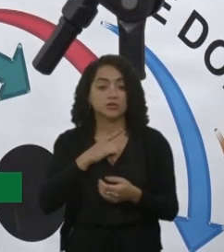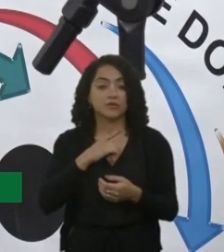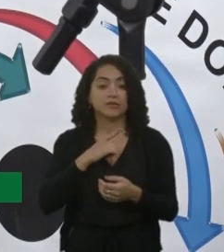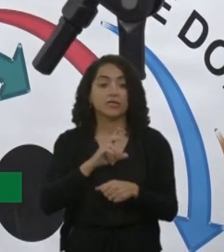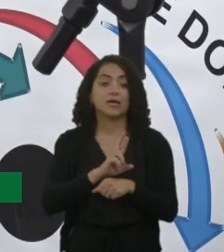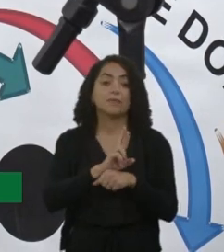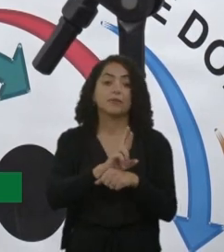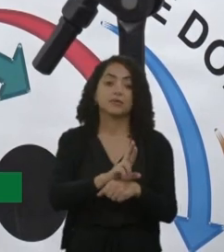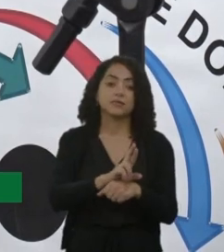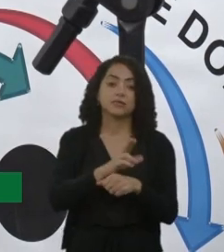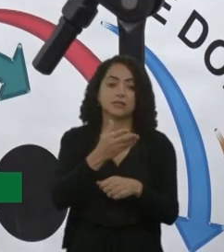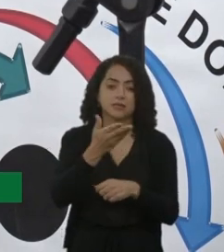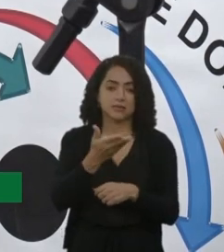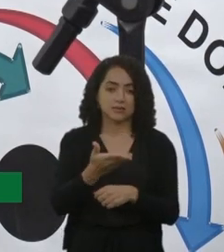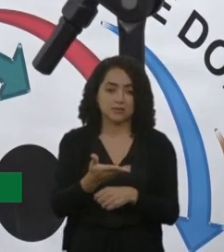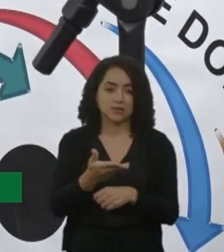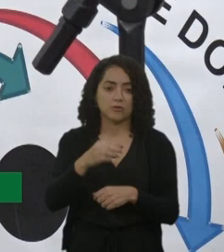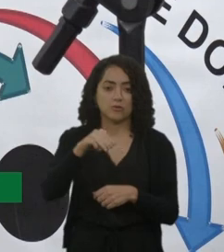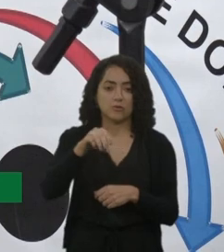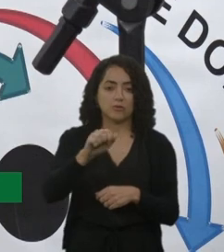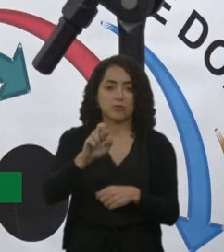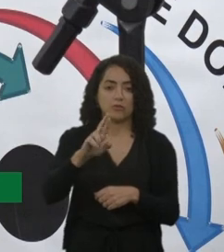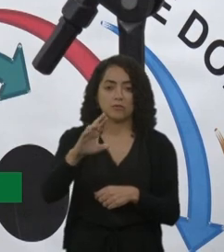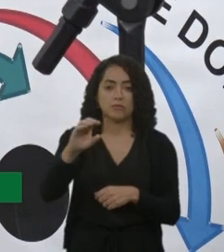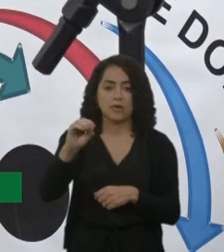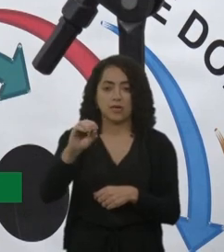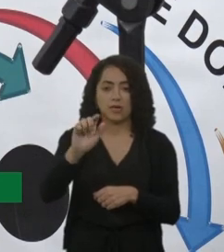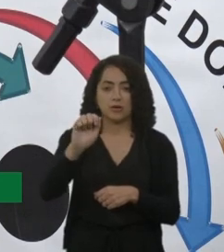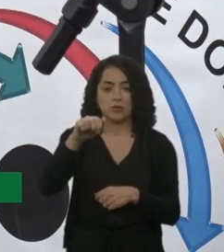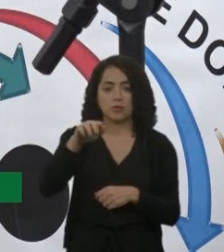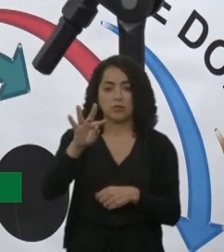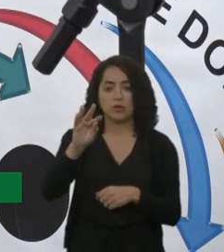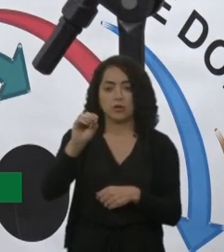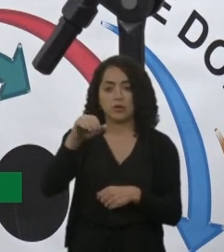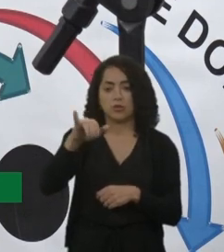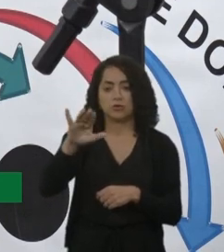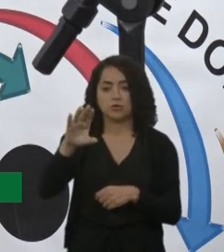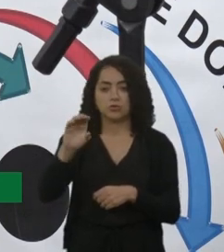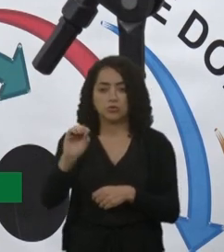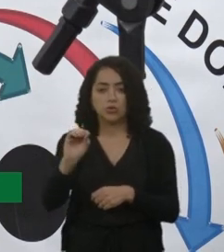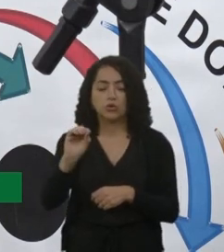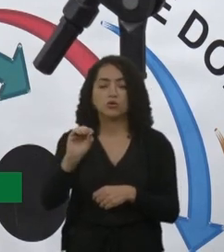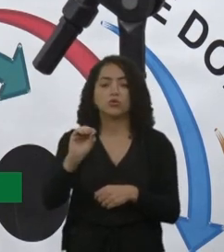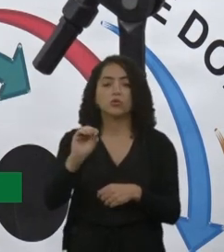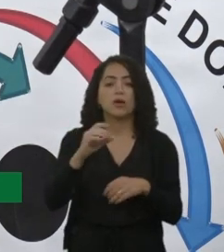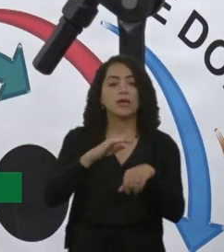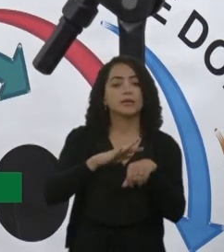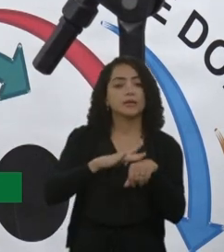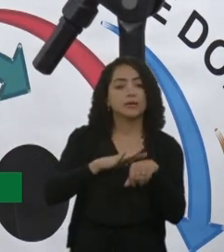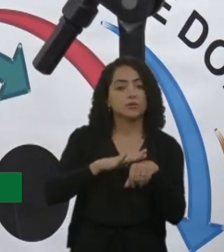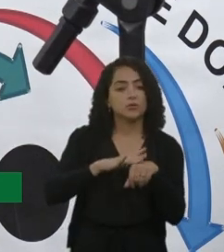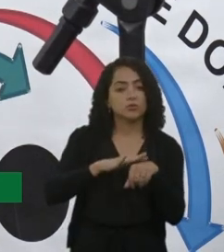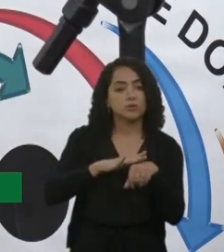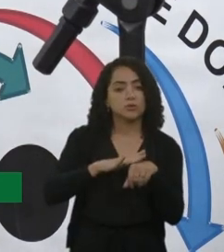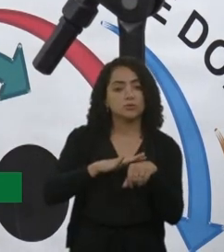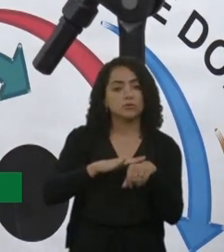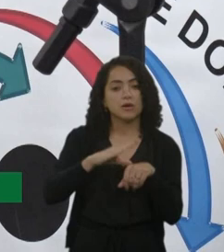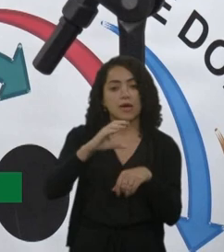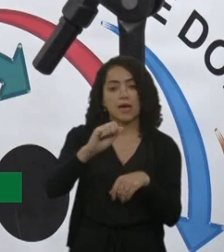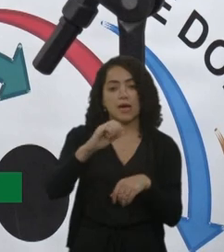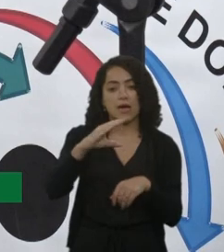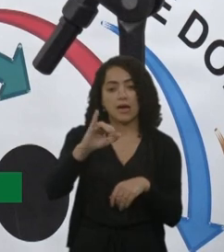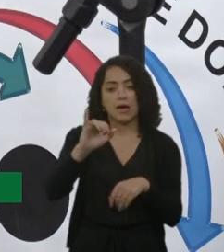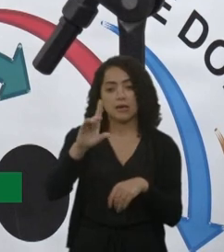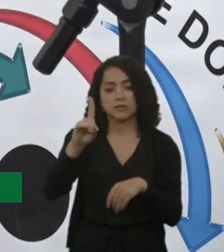do Dr. Marco Antônio Curiati. Vai falar um pouco sobre a relação entre a doença de ácido graxo